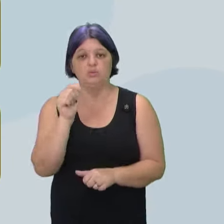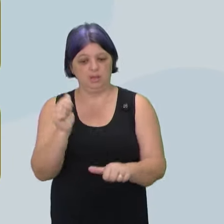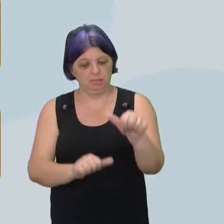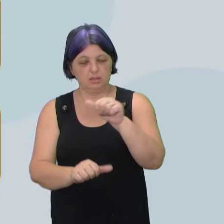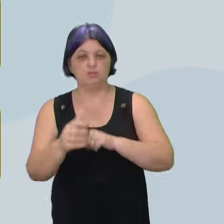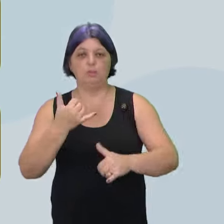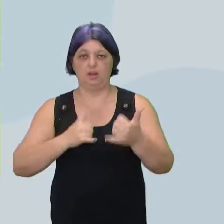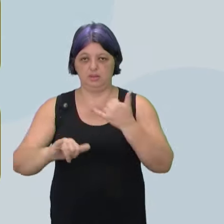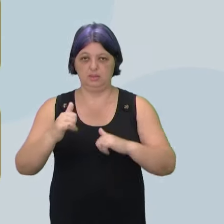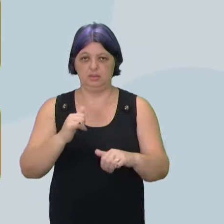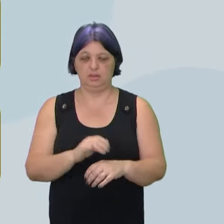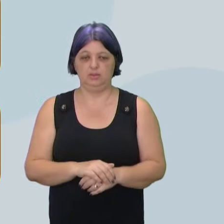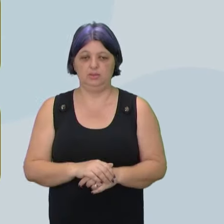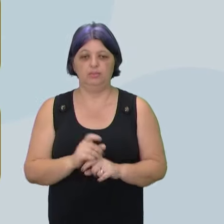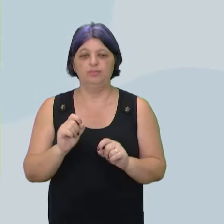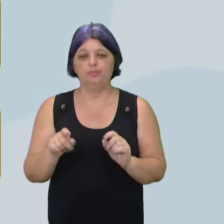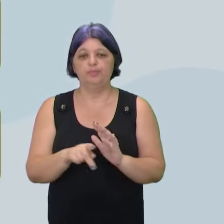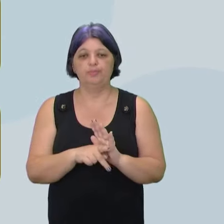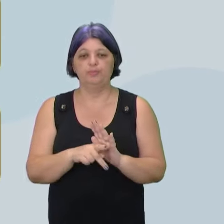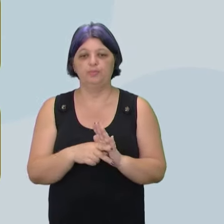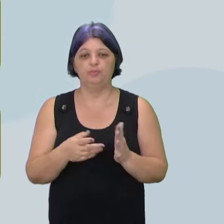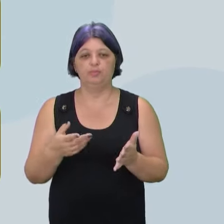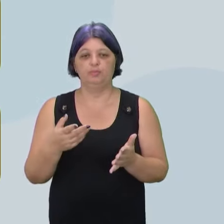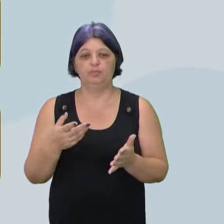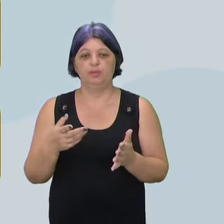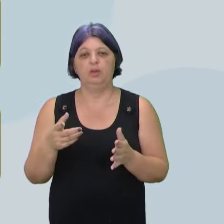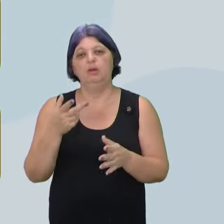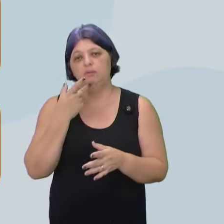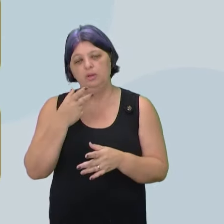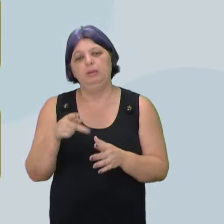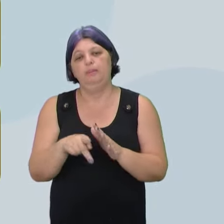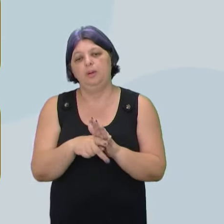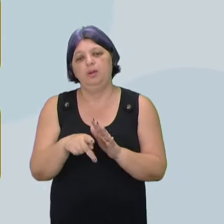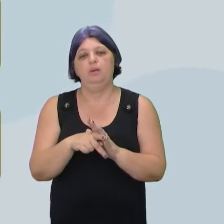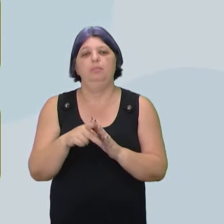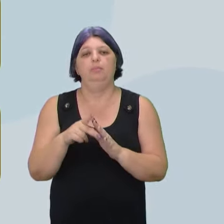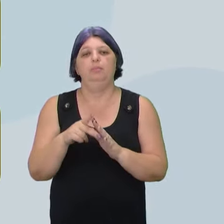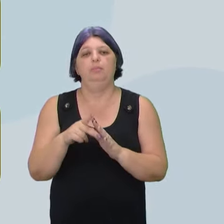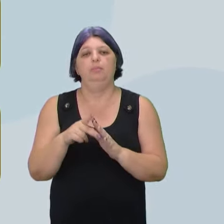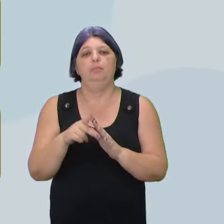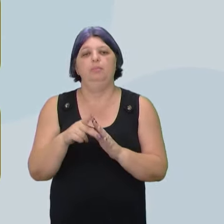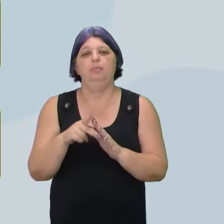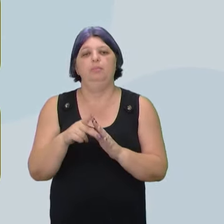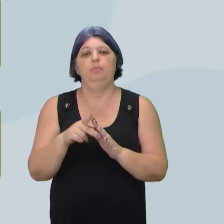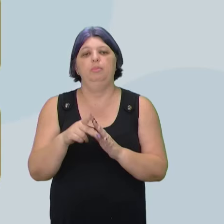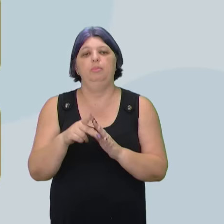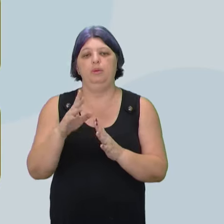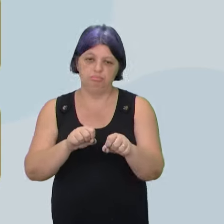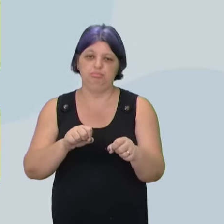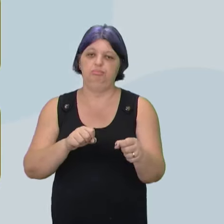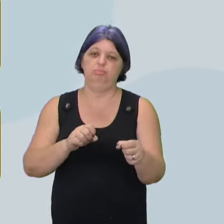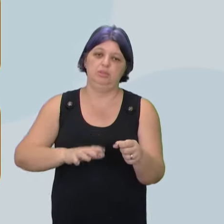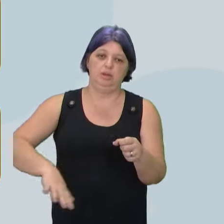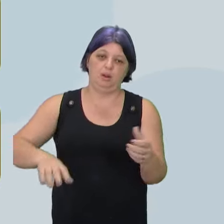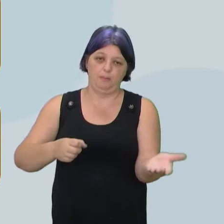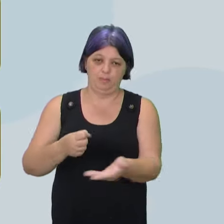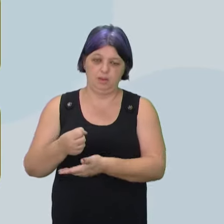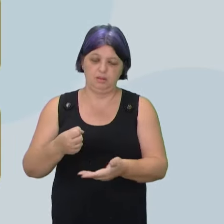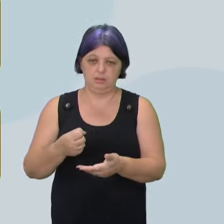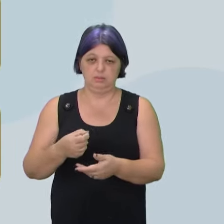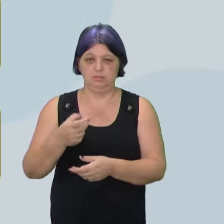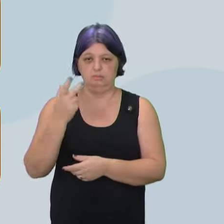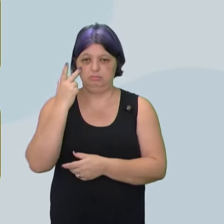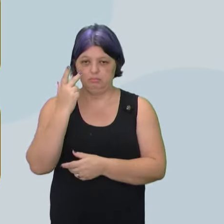certo? E aí a gente quer também falar da formação geral básica, entender quais fenômenos físicos, fenômenos naturais que podem